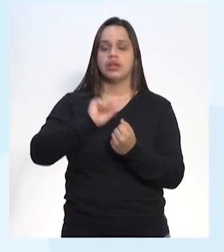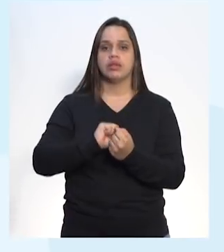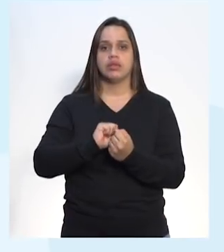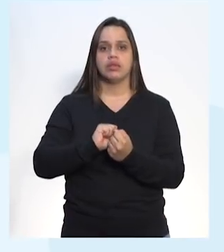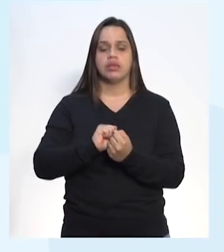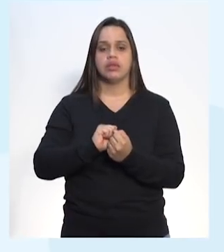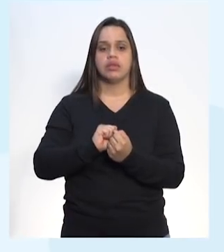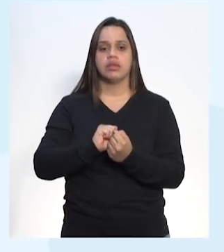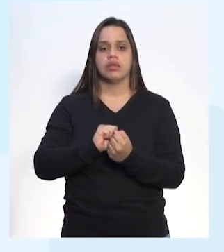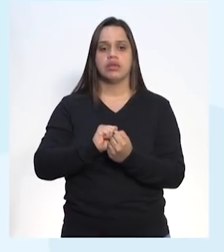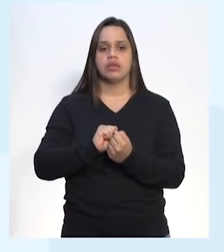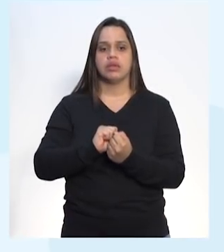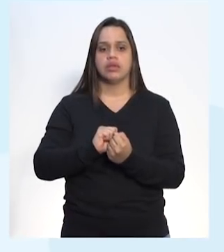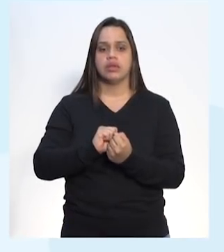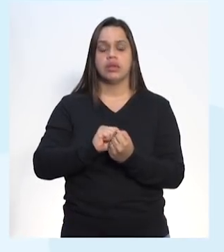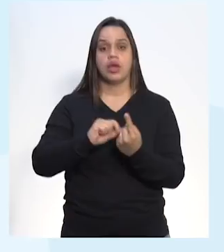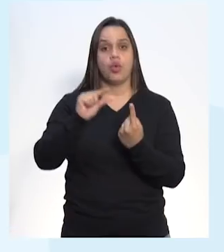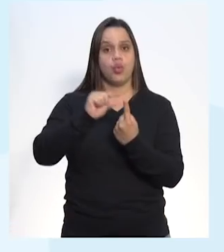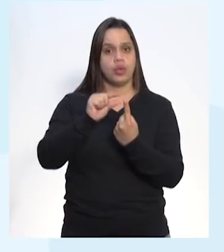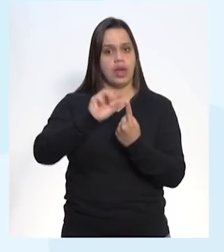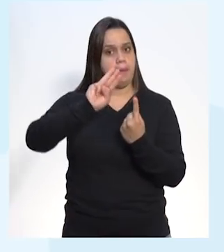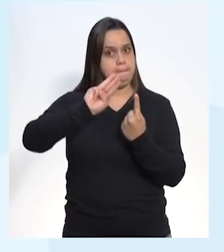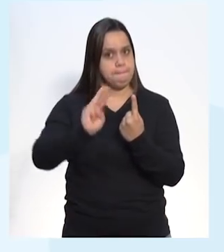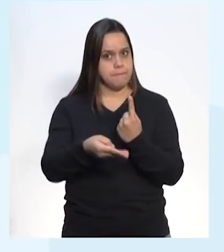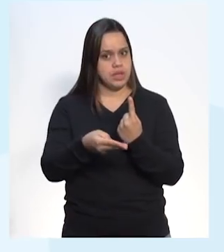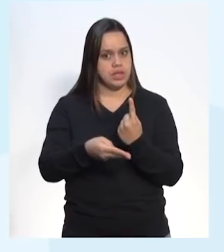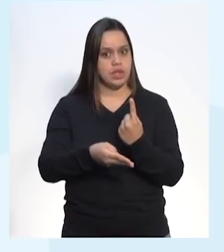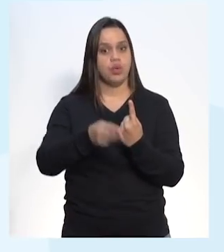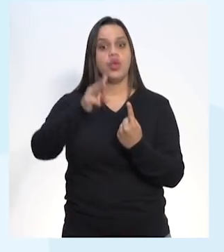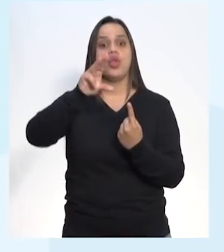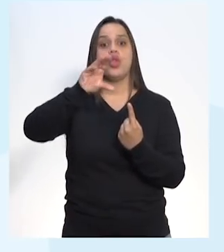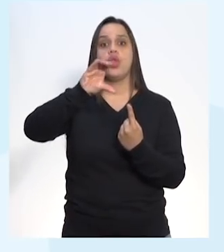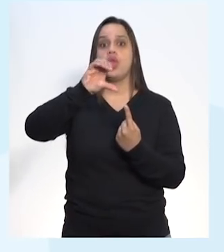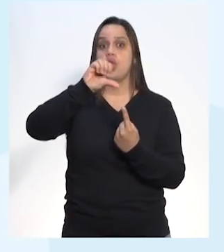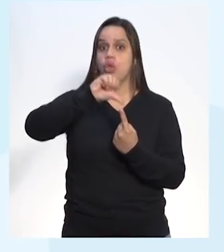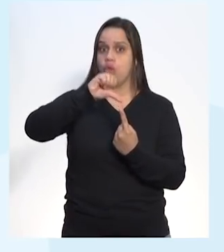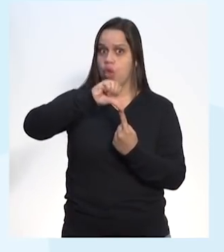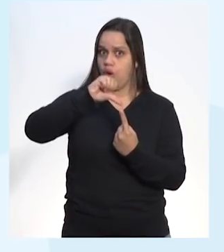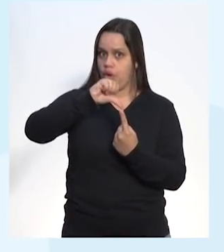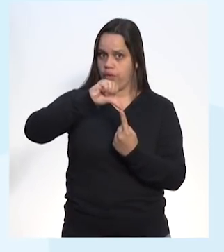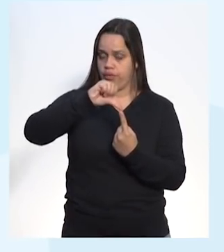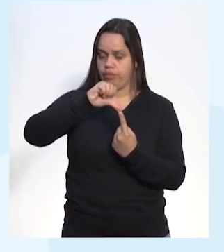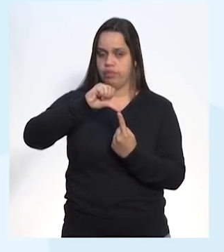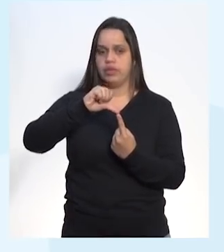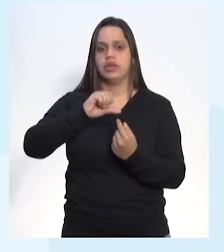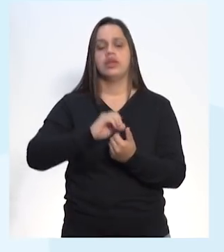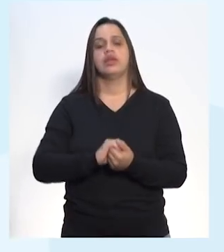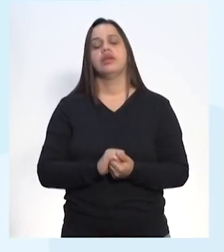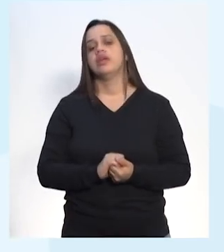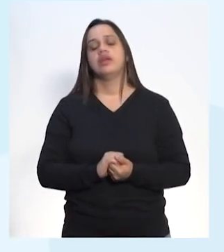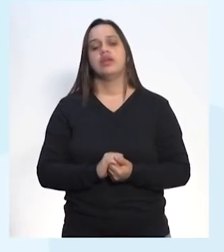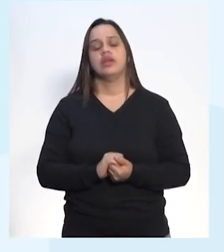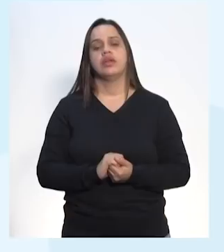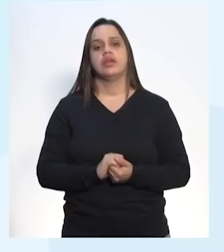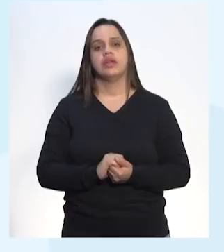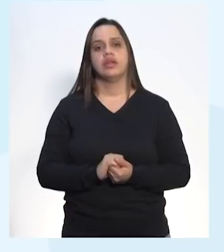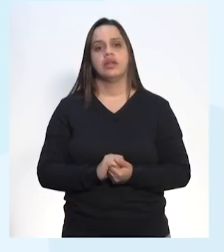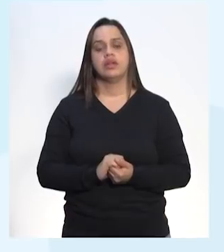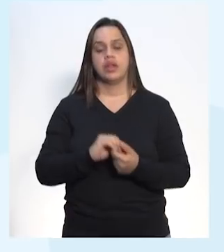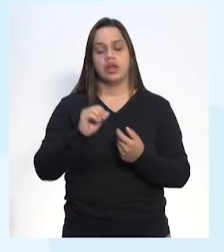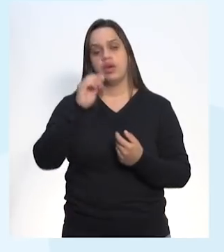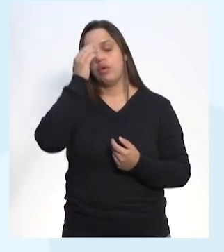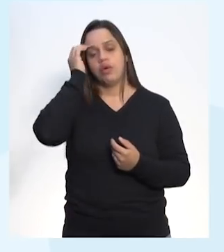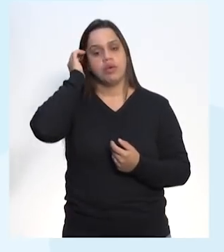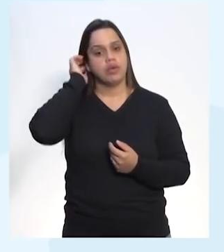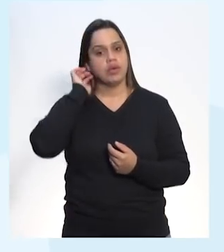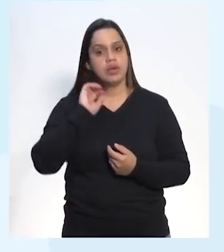Unidade de milhão, desculpa. Unidade de milhão seja 9. Então eu quero um número aí com unidade de milhão que seja valor 9.